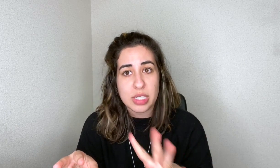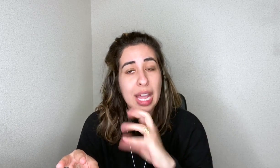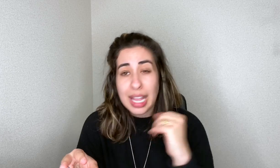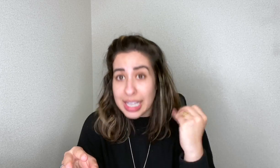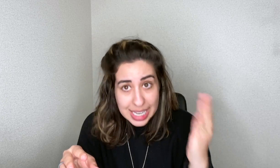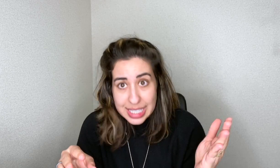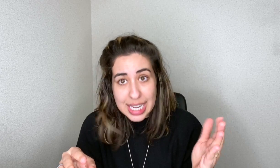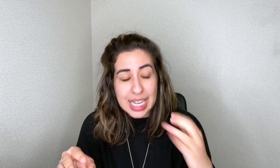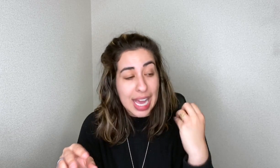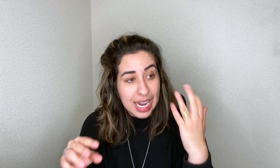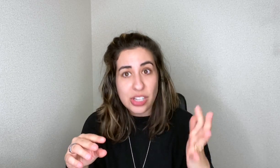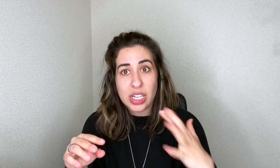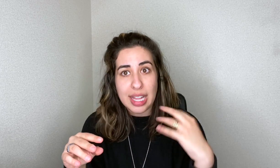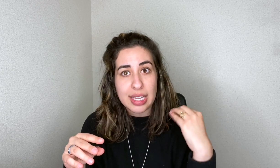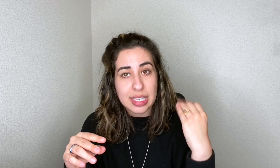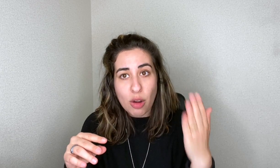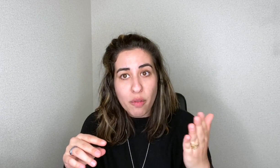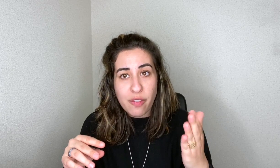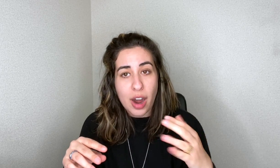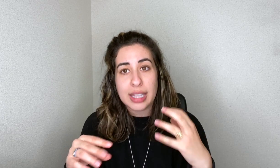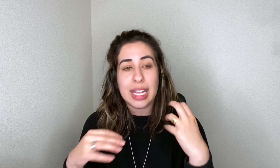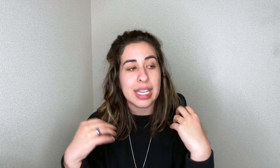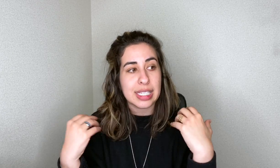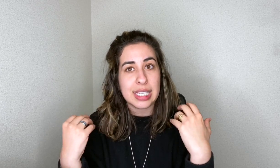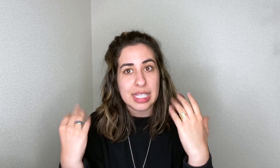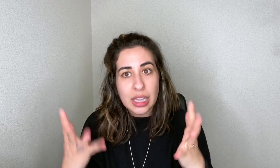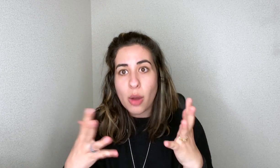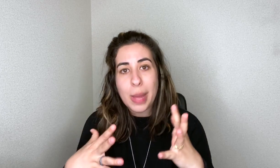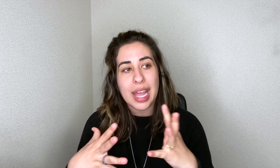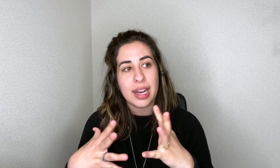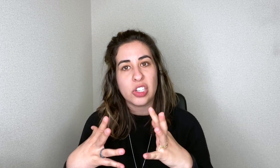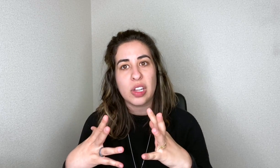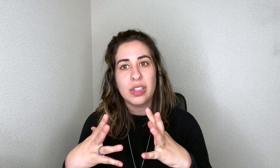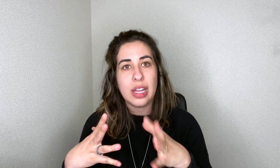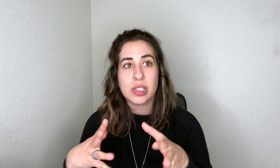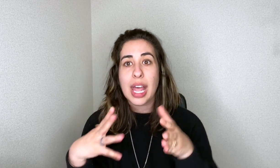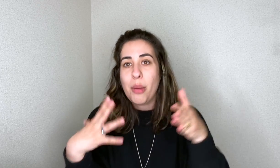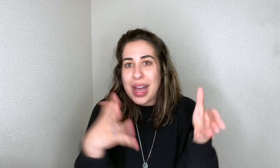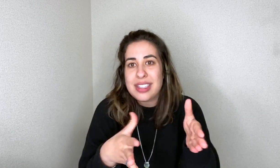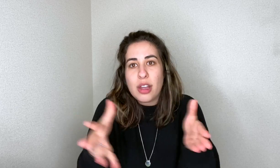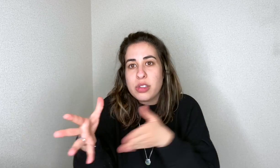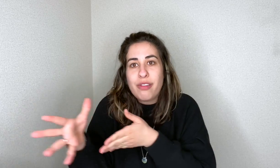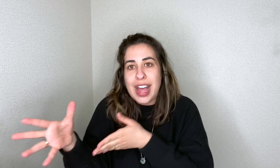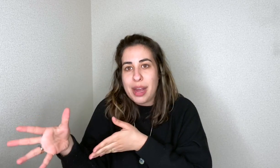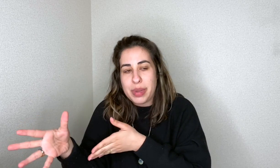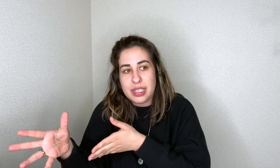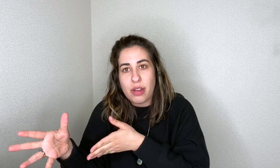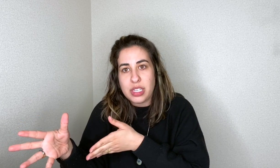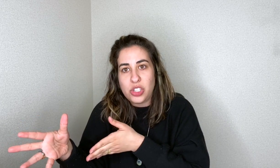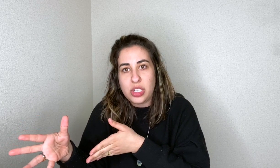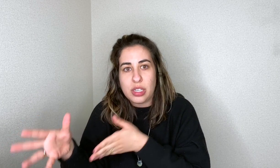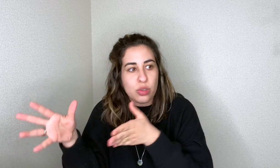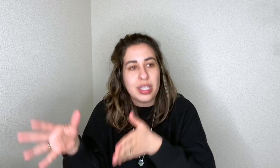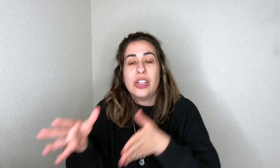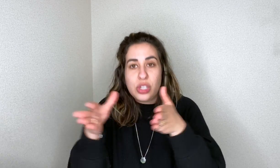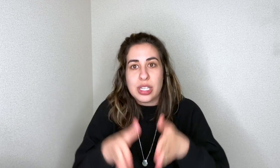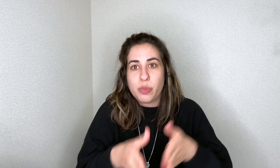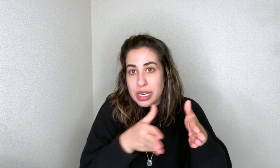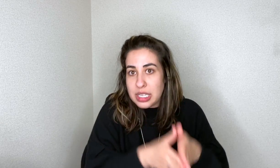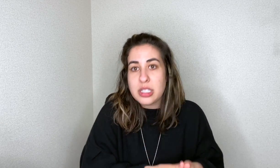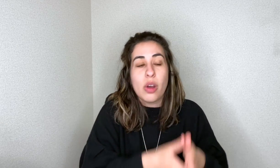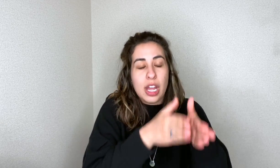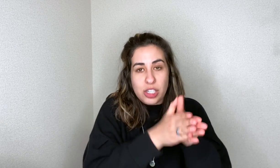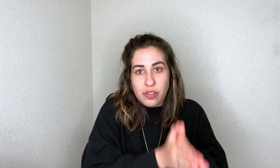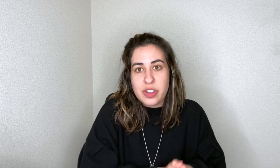em Deus. Que sim, que acreditem, que se confortem, que se sintam bem acreditando em Deus. Mas Deus não vai capacitar os cientistas. Os